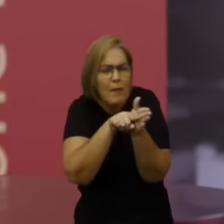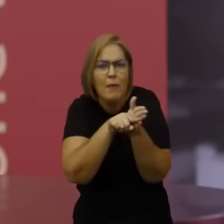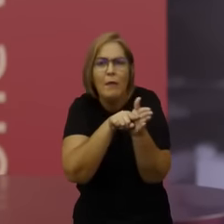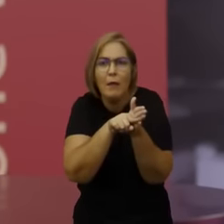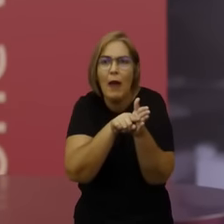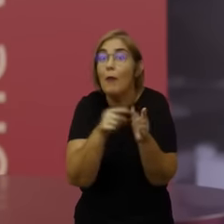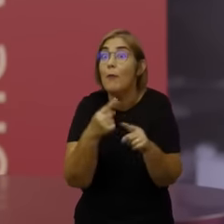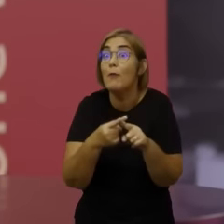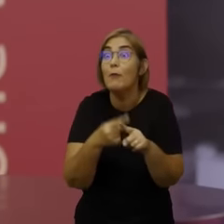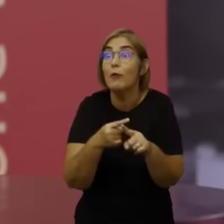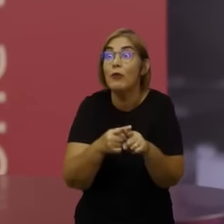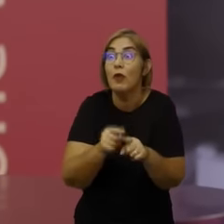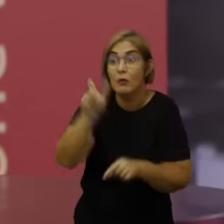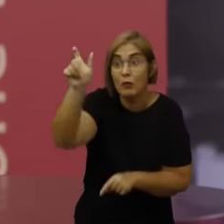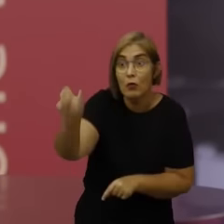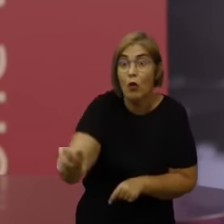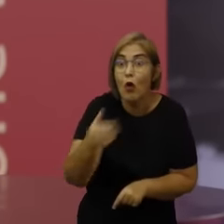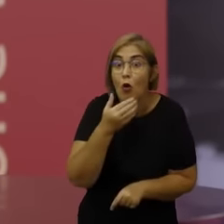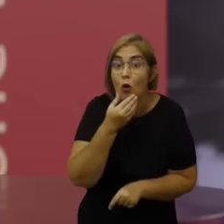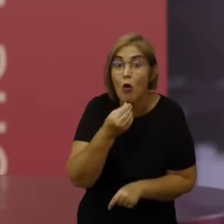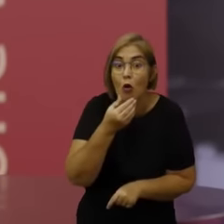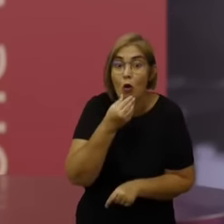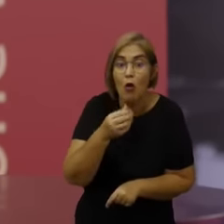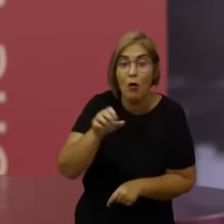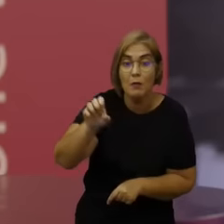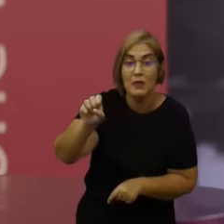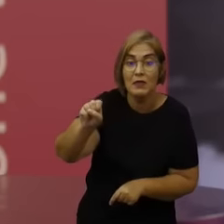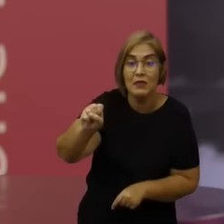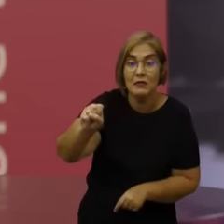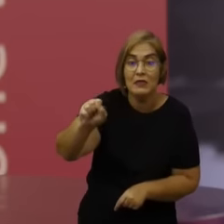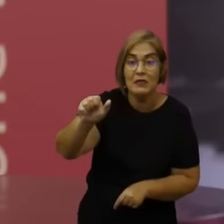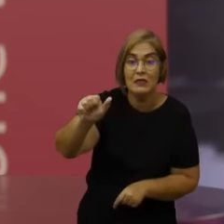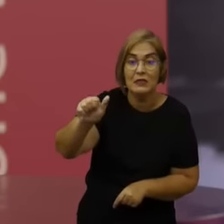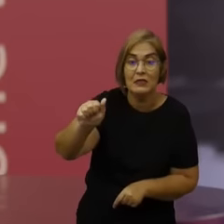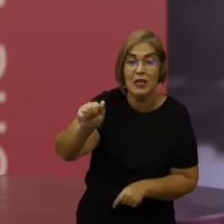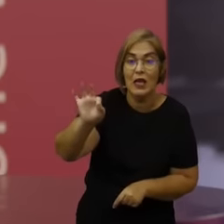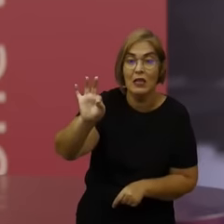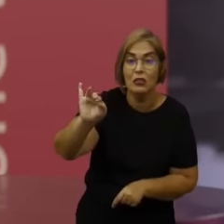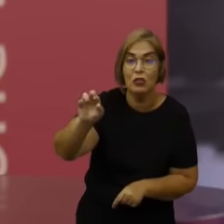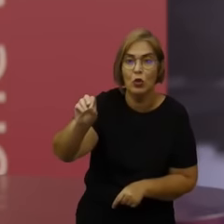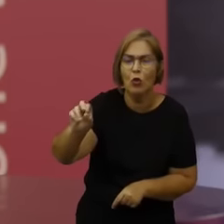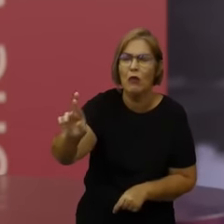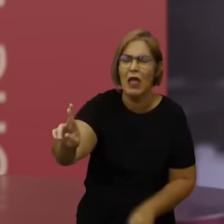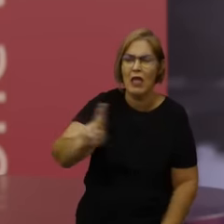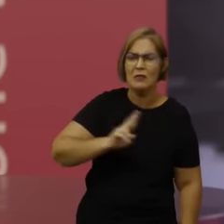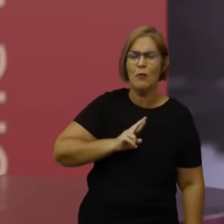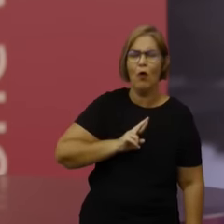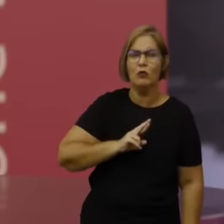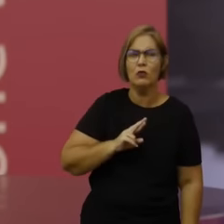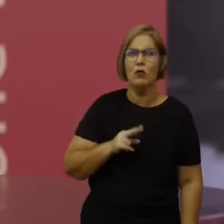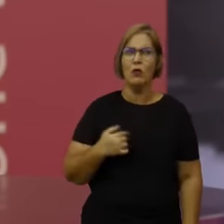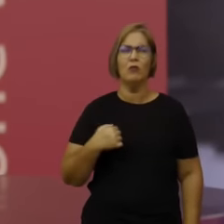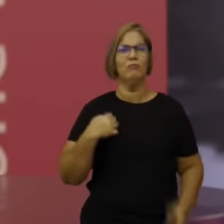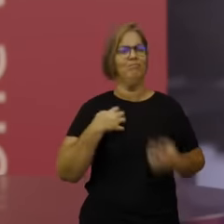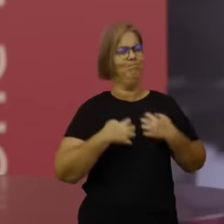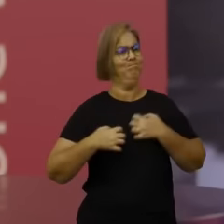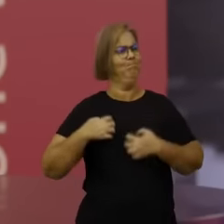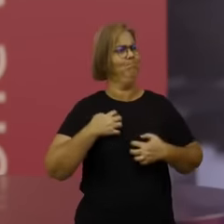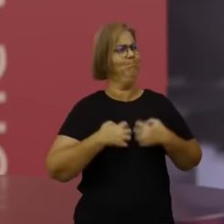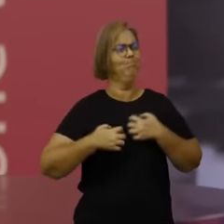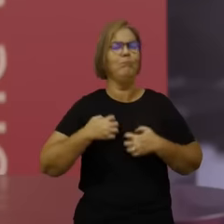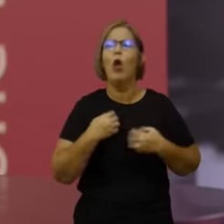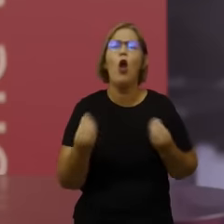pela tragédia, ou seja, pela perspectiva trágica, quer dizer, como é que nós vamos ser felizes? Não, na verdade isso é